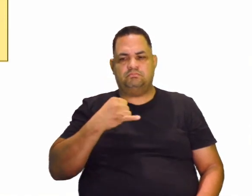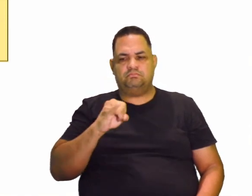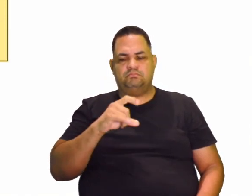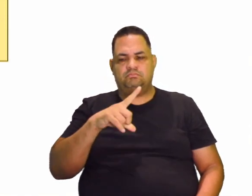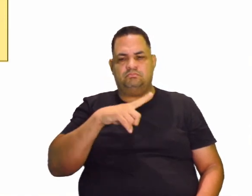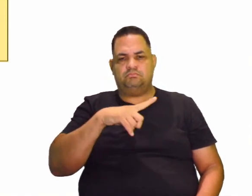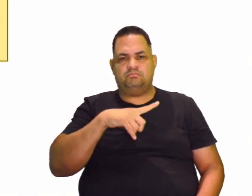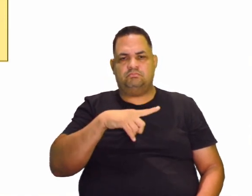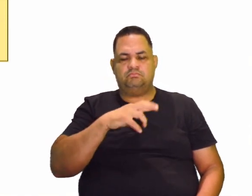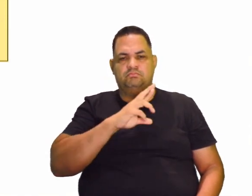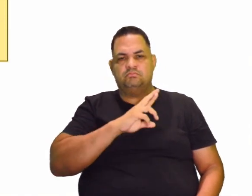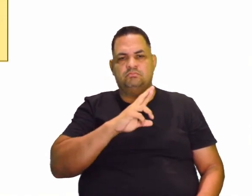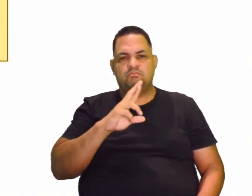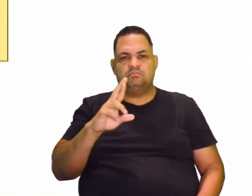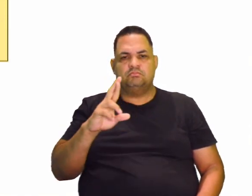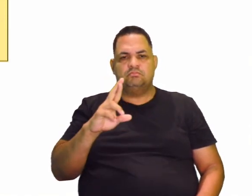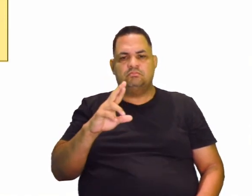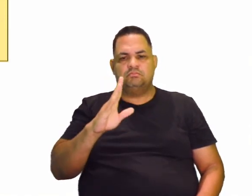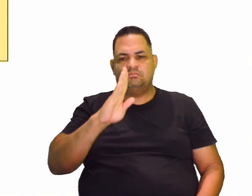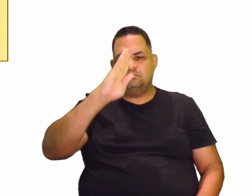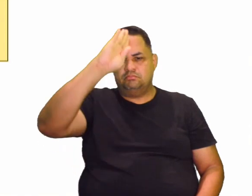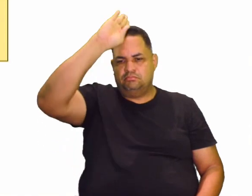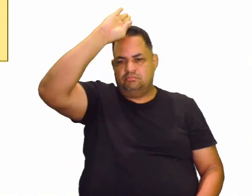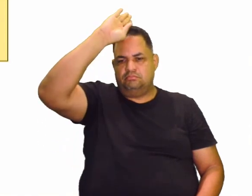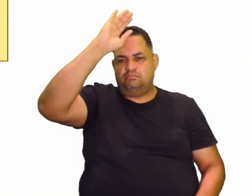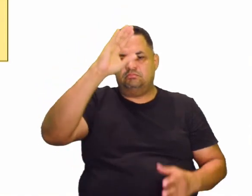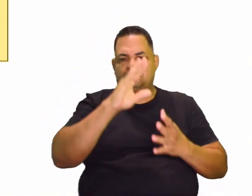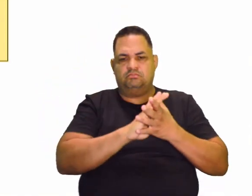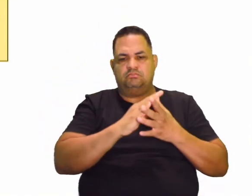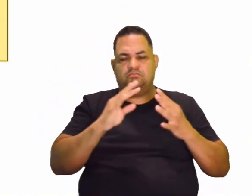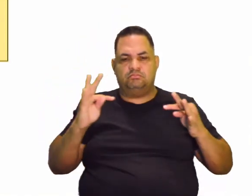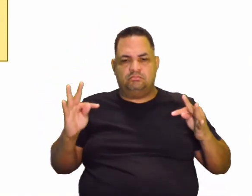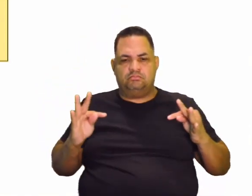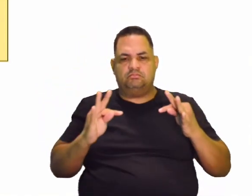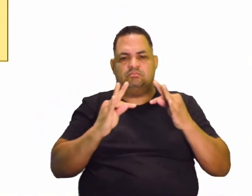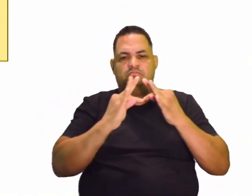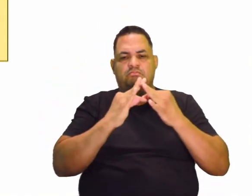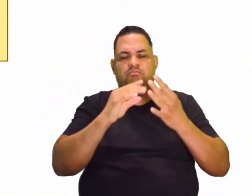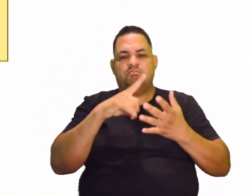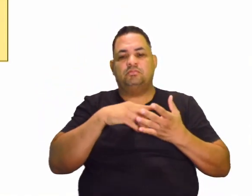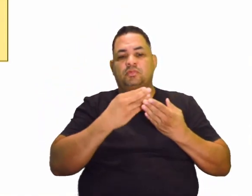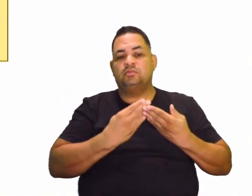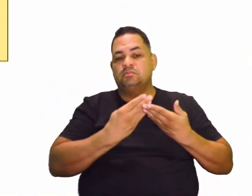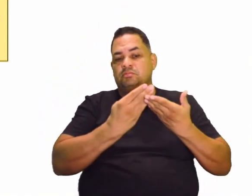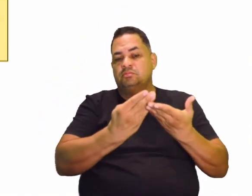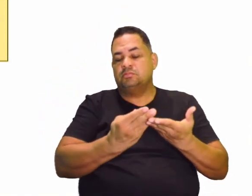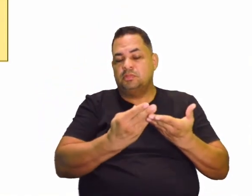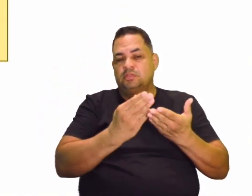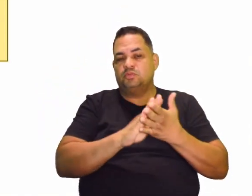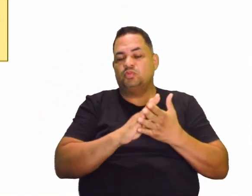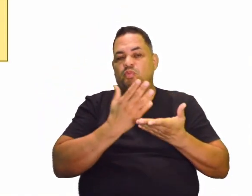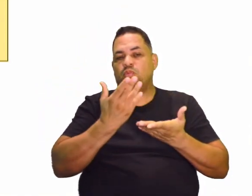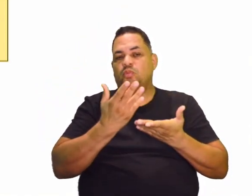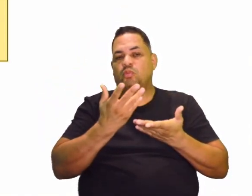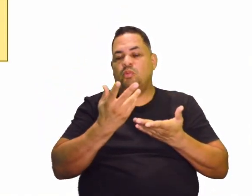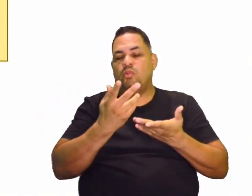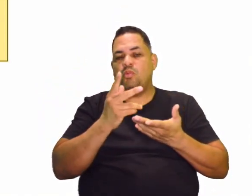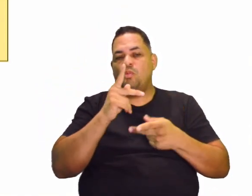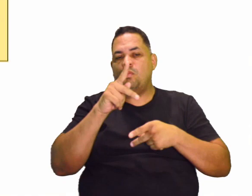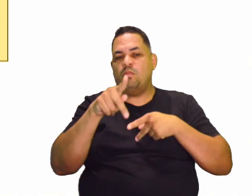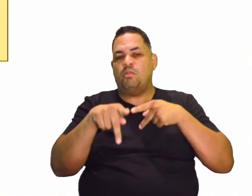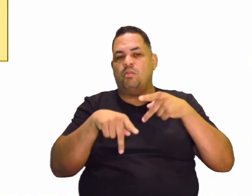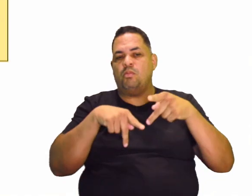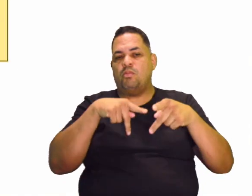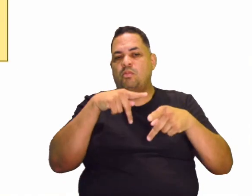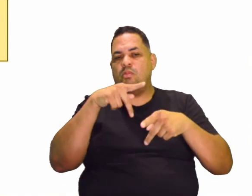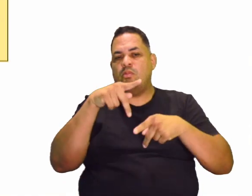A religião, né, romana, os templos foram construções destinadas para o povo cultuar e oferecer oferendas aos deuses,